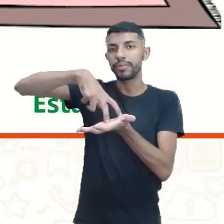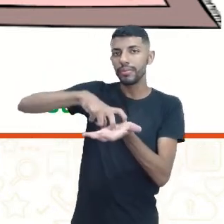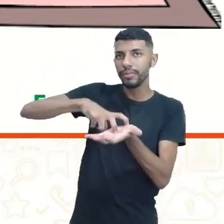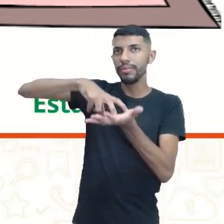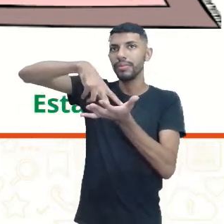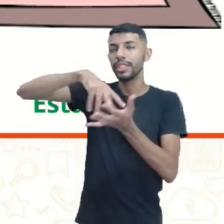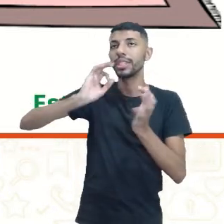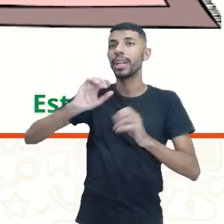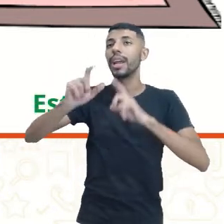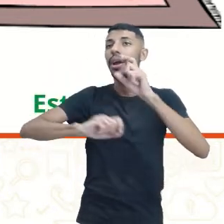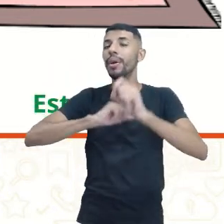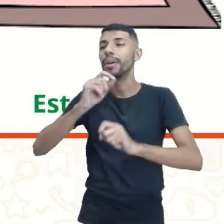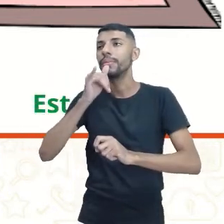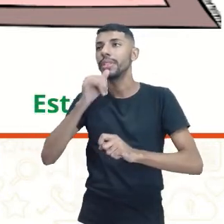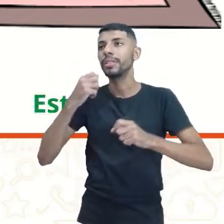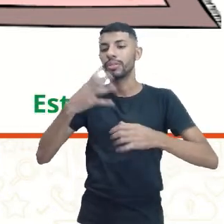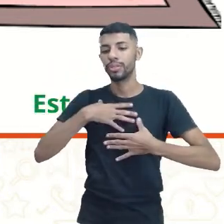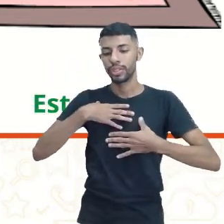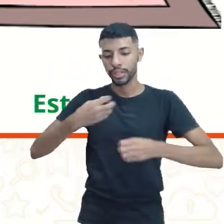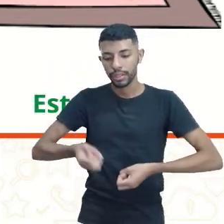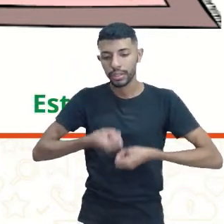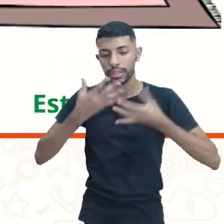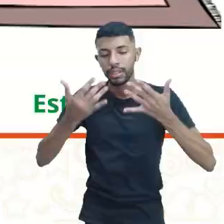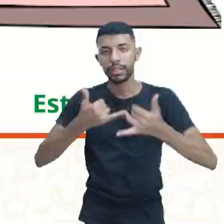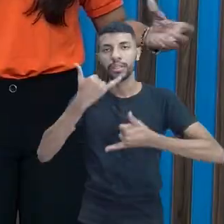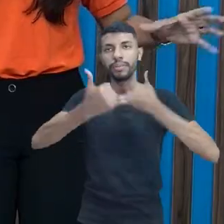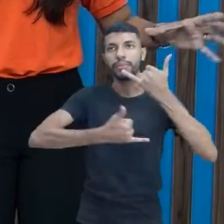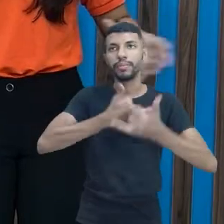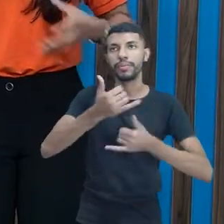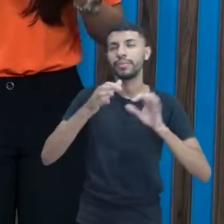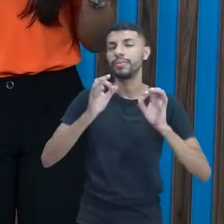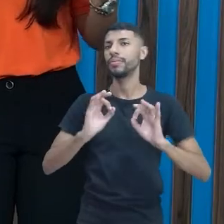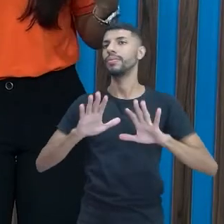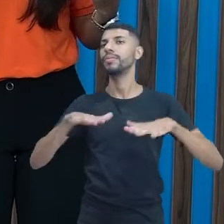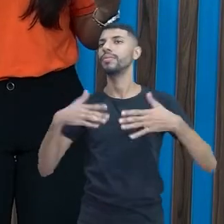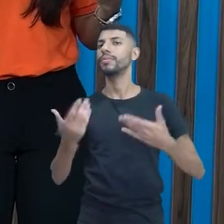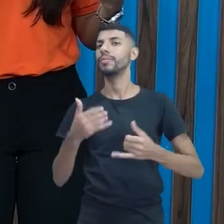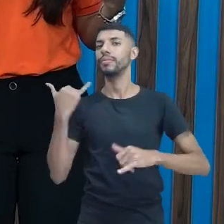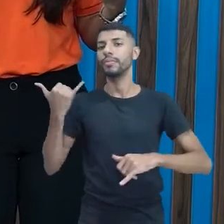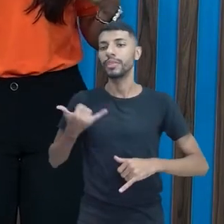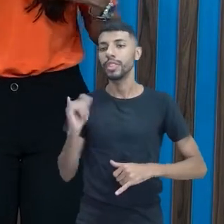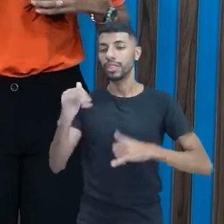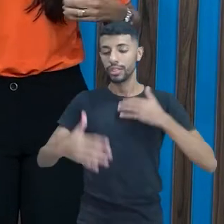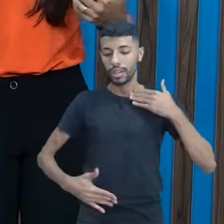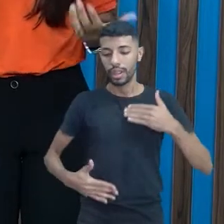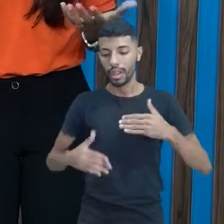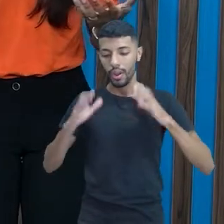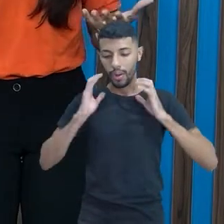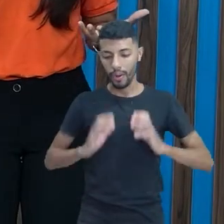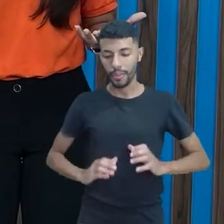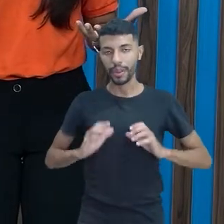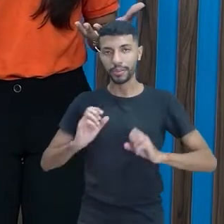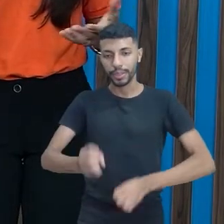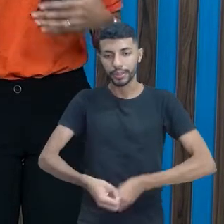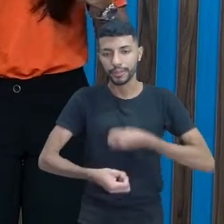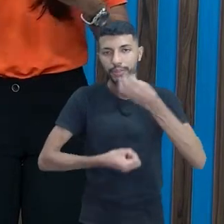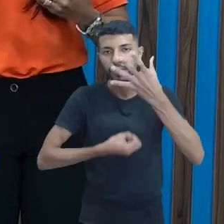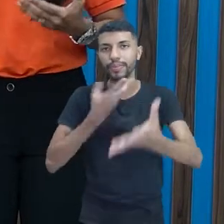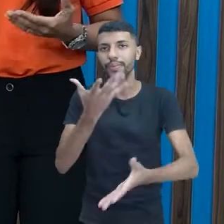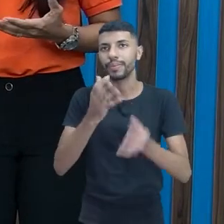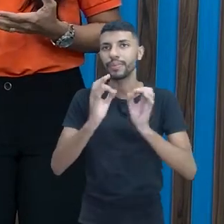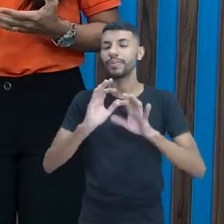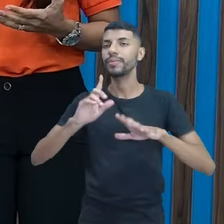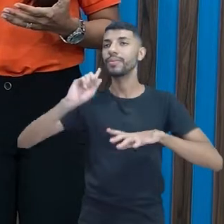expressar, é uma forma de brincar, é uma forma dessa energia comportamental ser colocada para fora, para